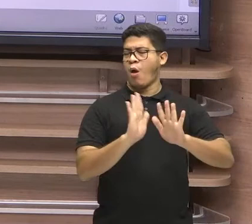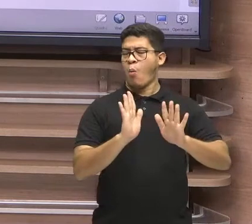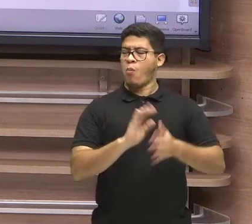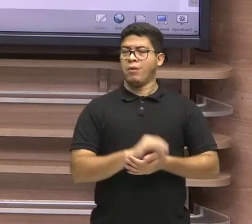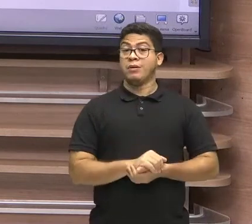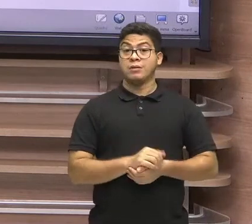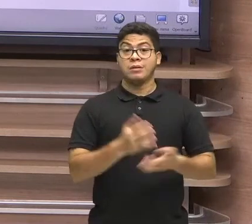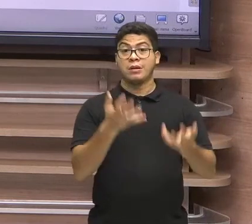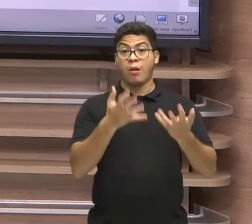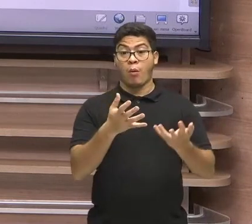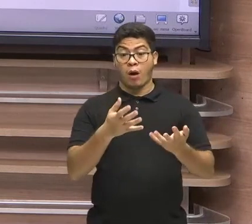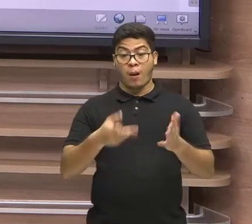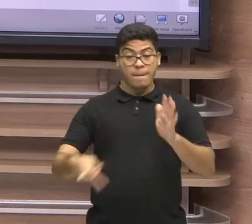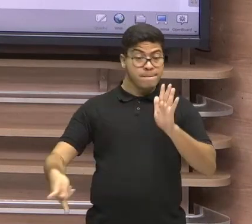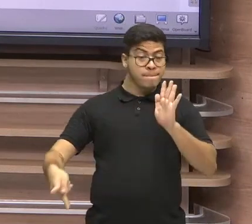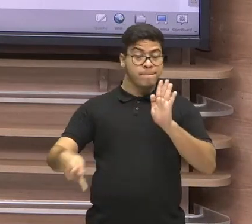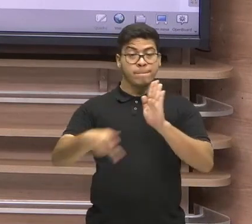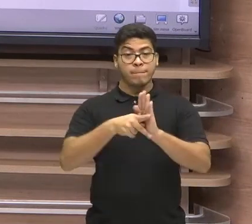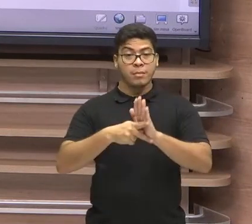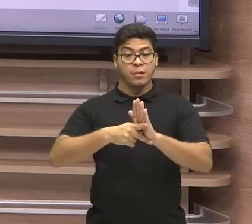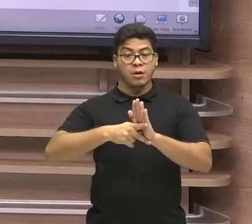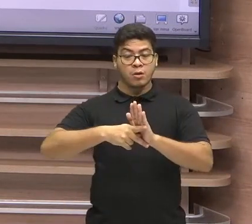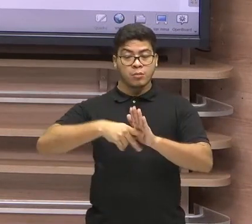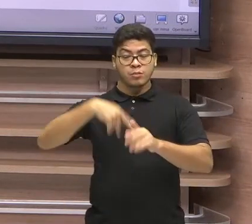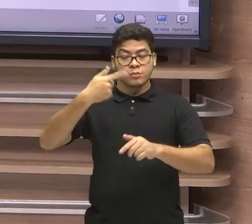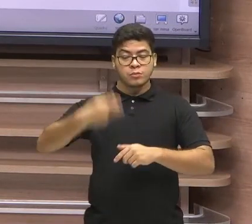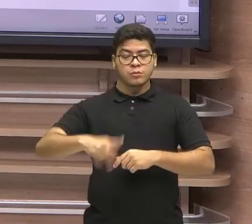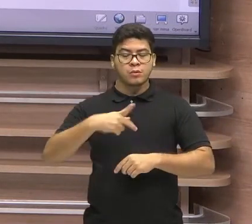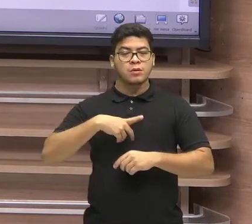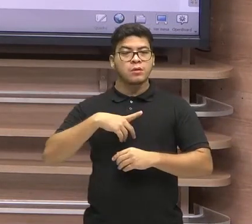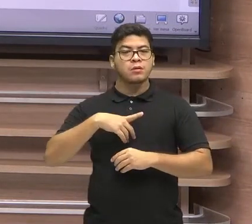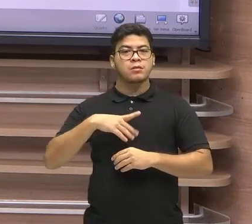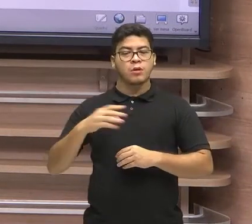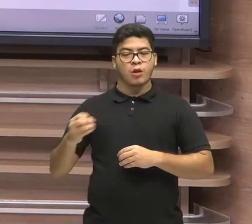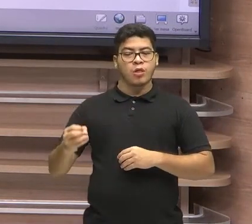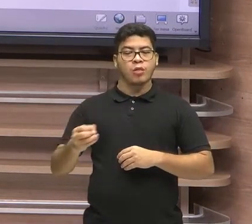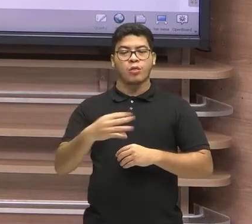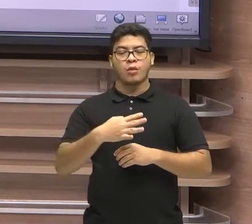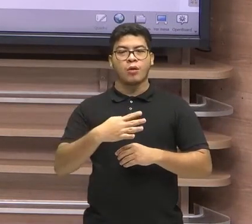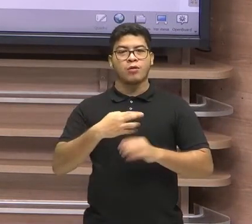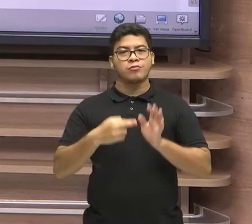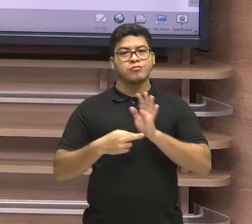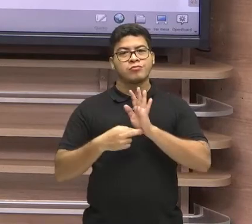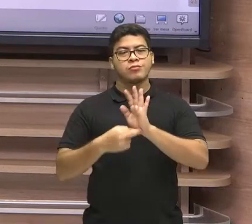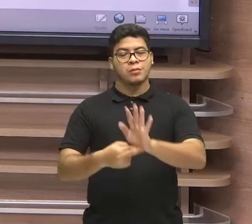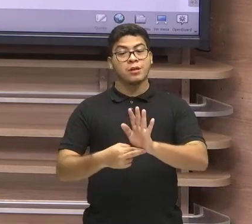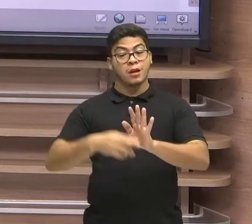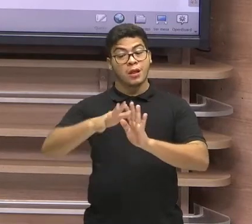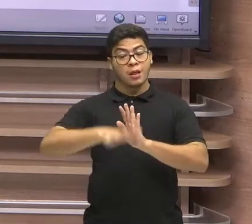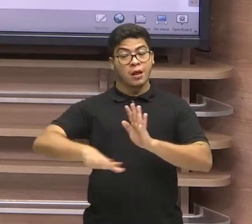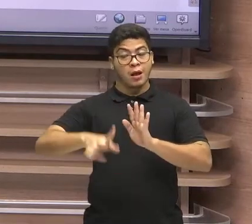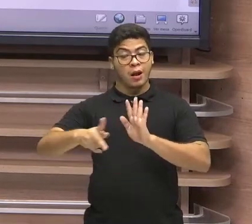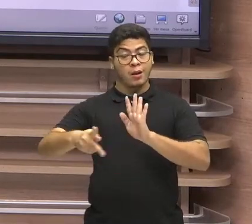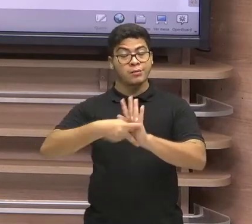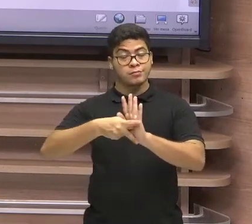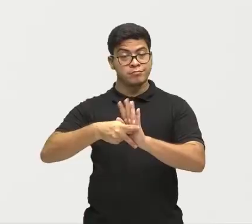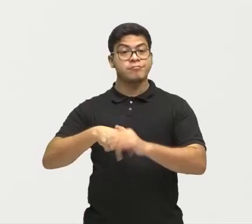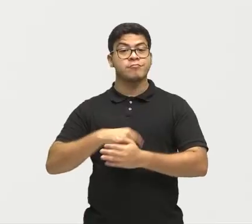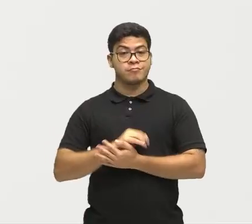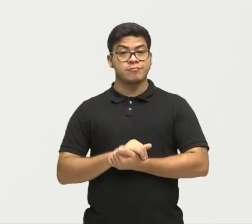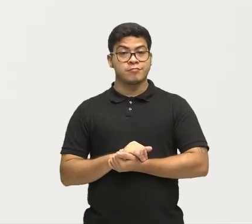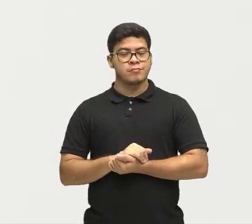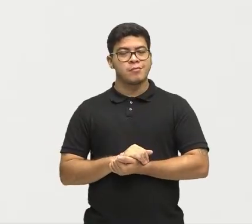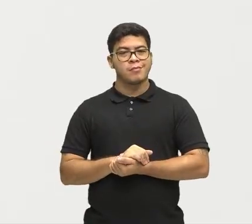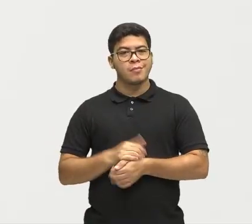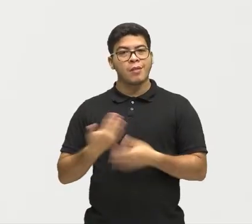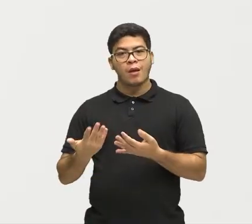são responsáveis por surgir novos representantes daquela planta. E acontece nesse